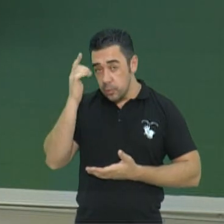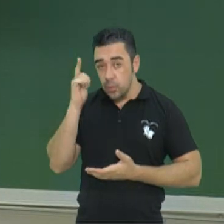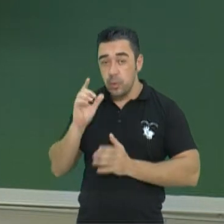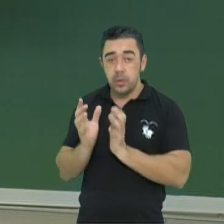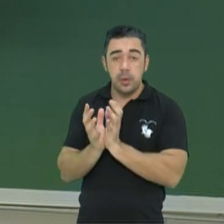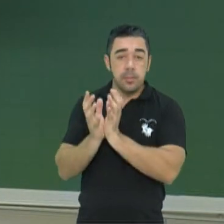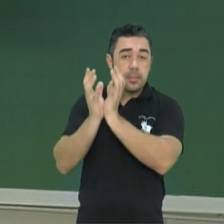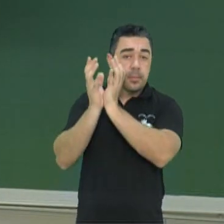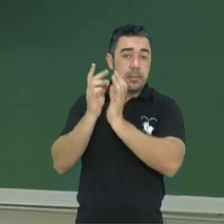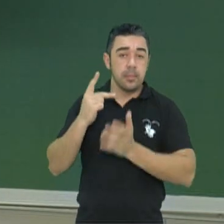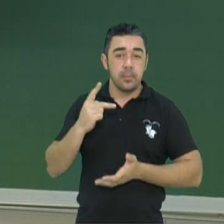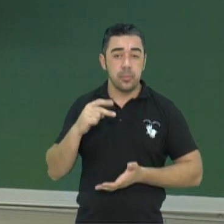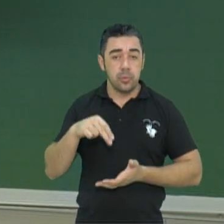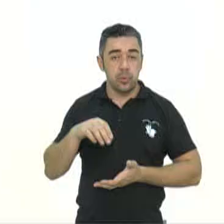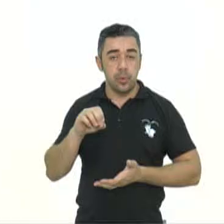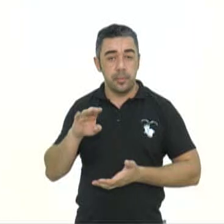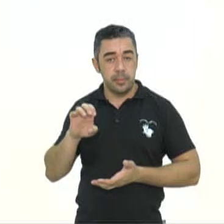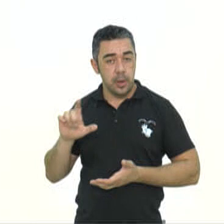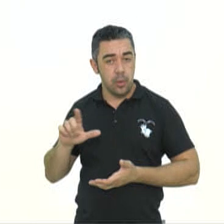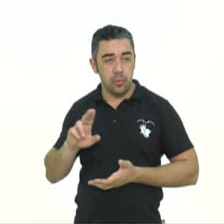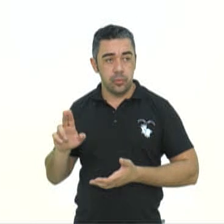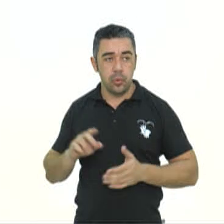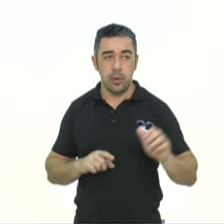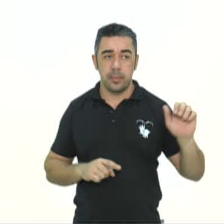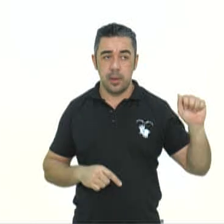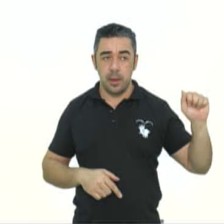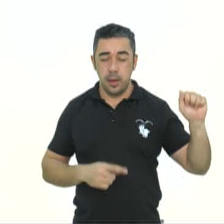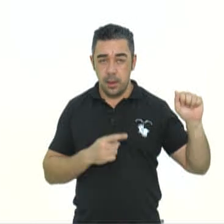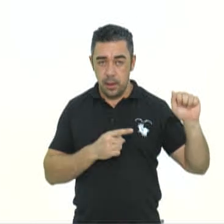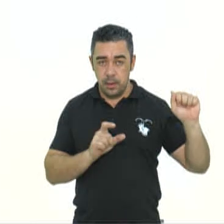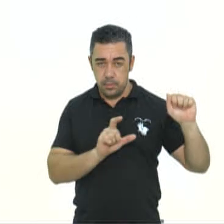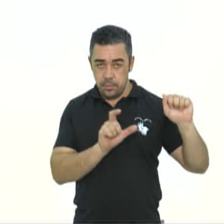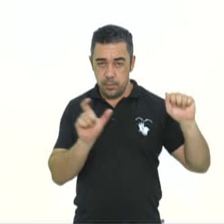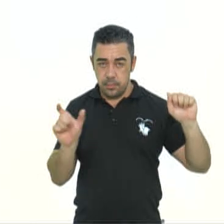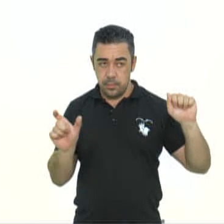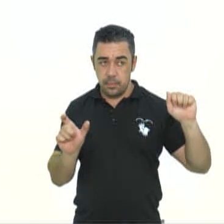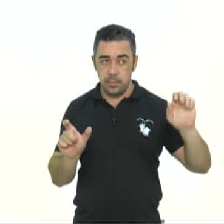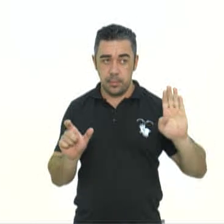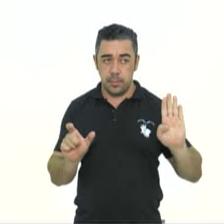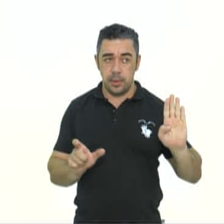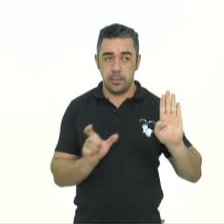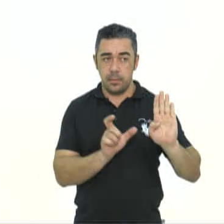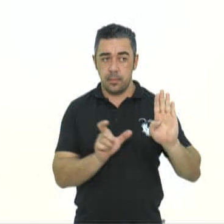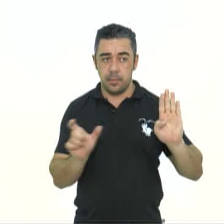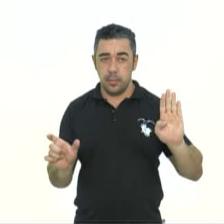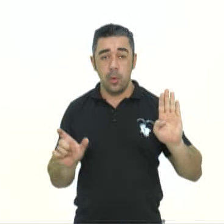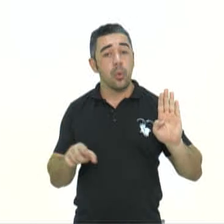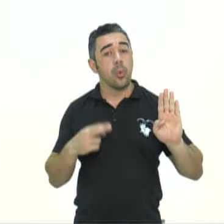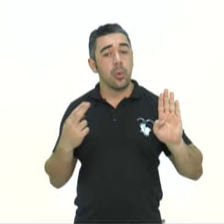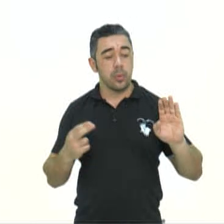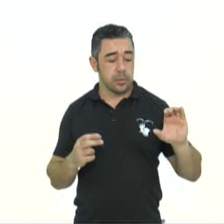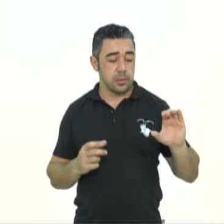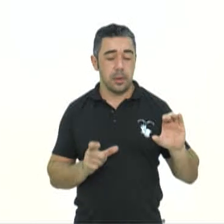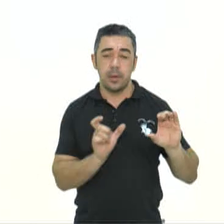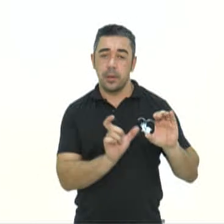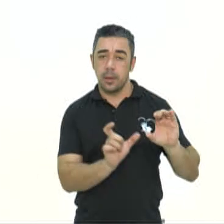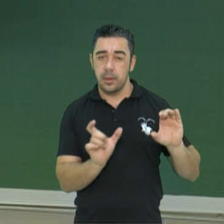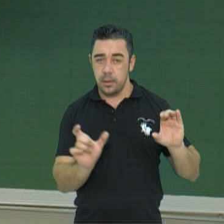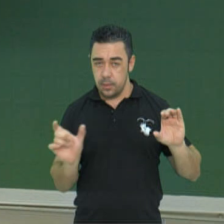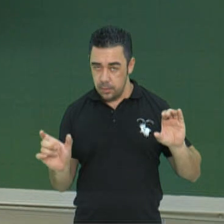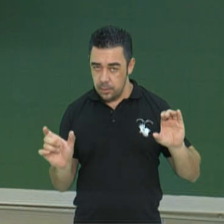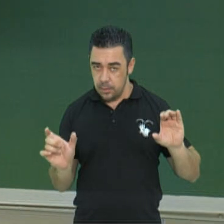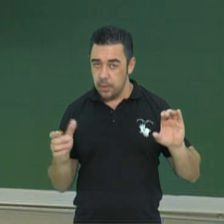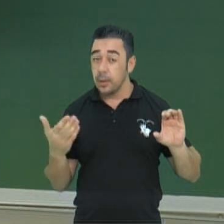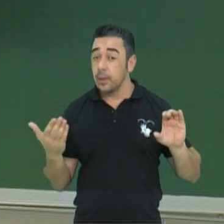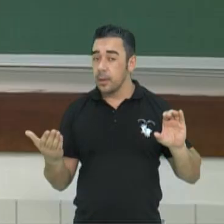Prêmio Nobel? Foi Gabriela Mistral, Pablo Neruda ou Gabriel García